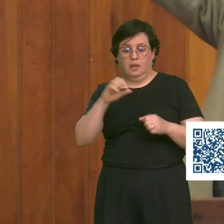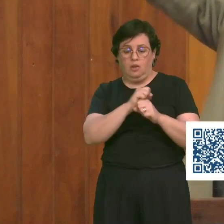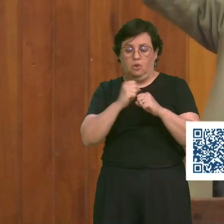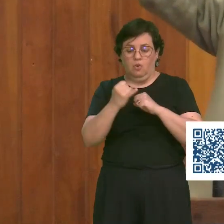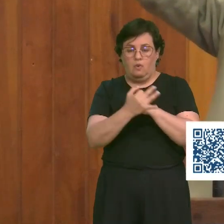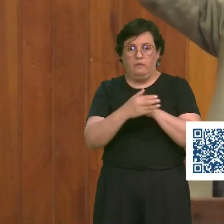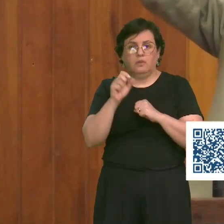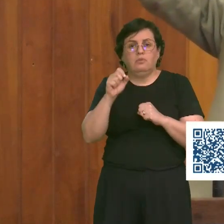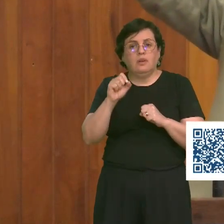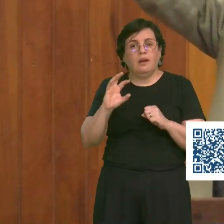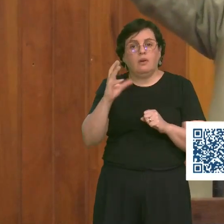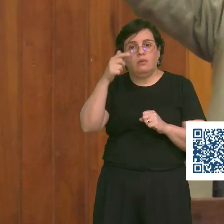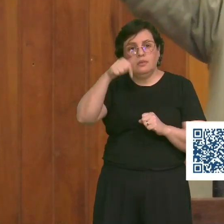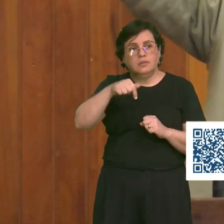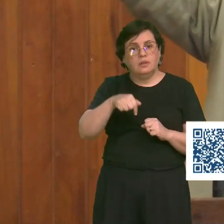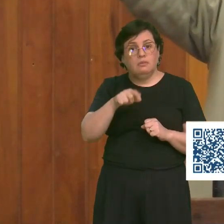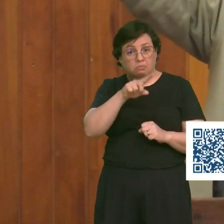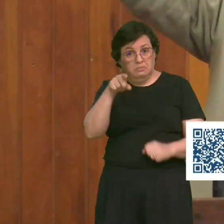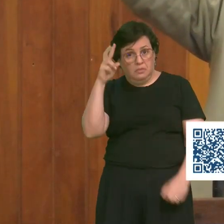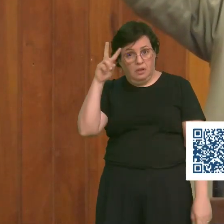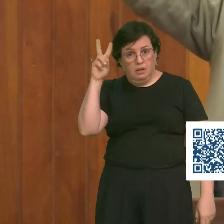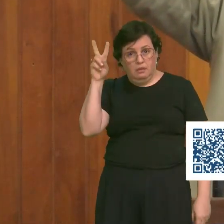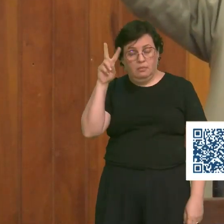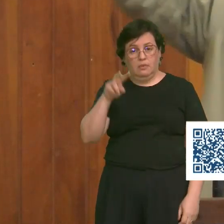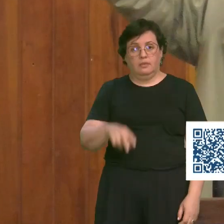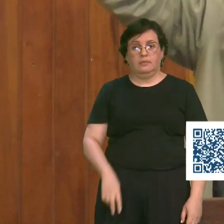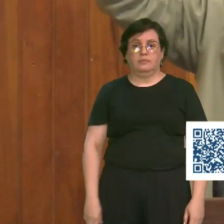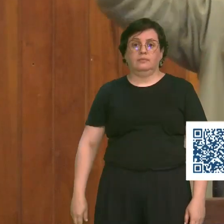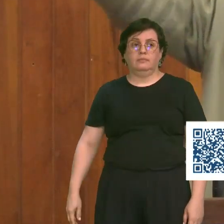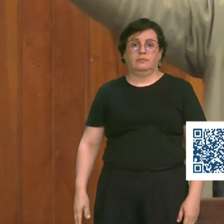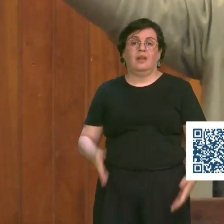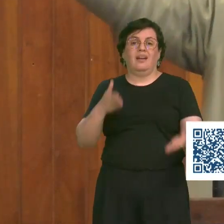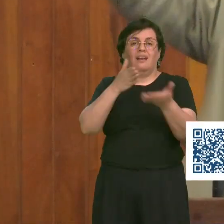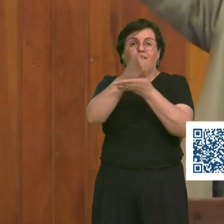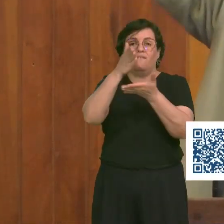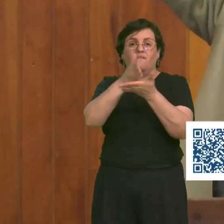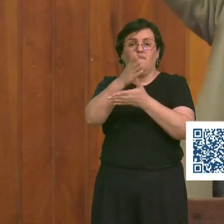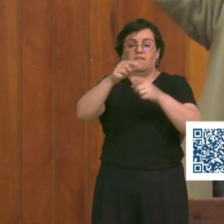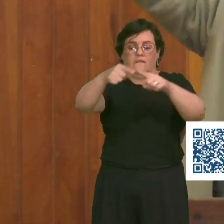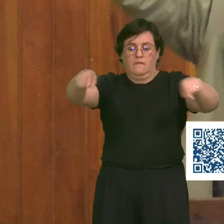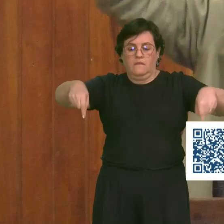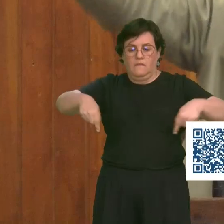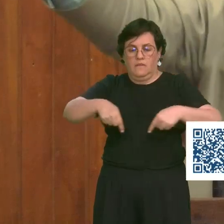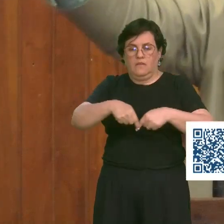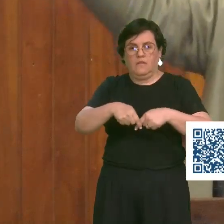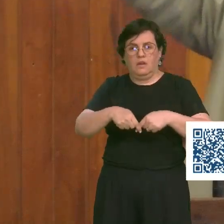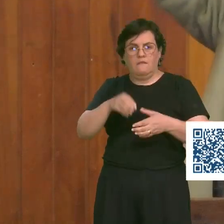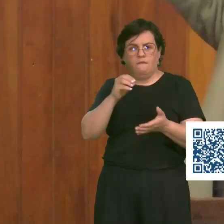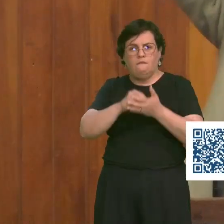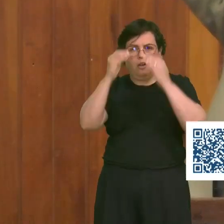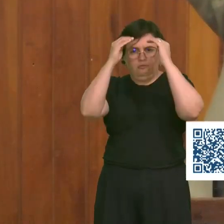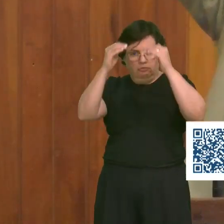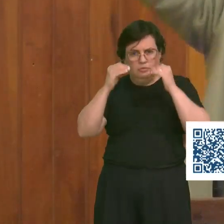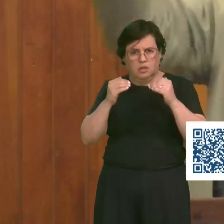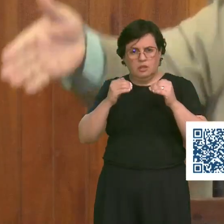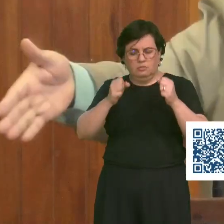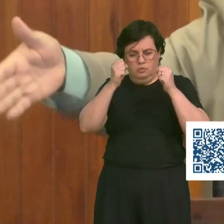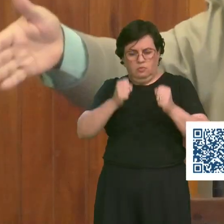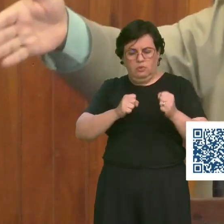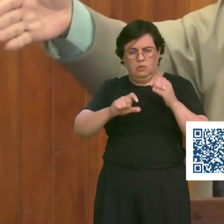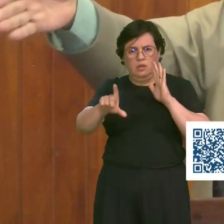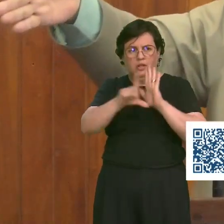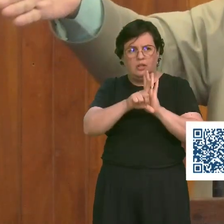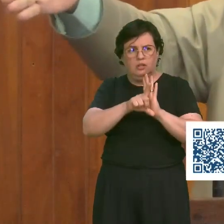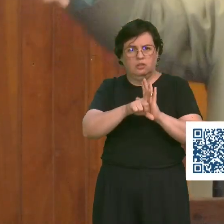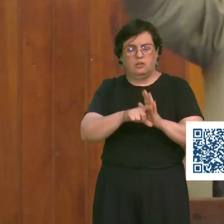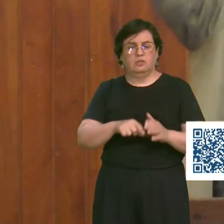covid o que que aconteceu nessa sala aqui alguém lembra invadiu a sala desrespeitando o poder legislativo não tomaram conhecimento dos